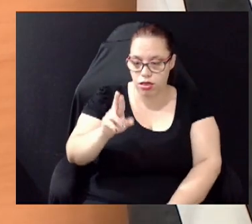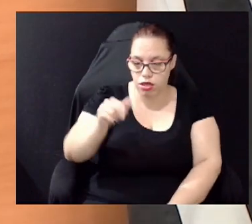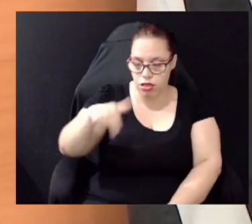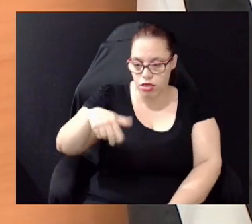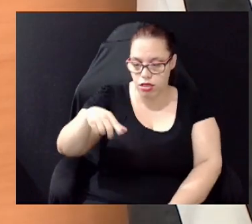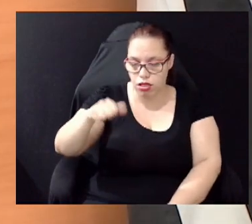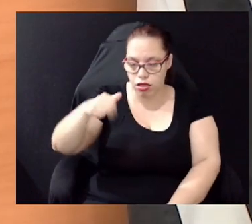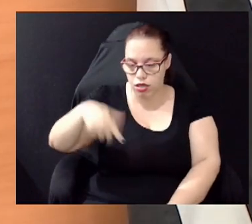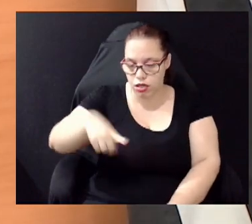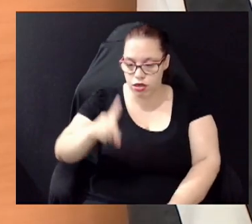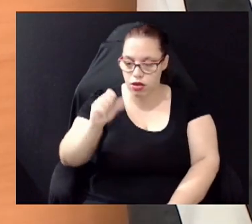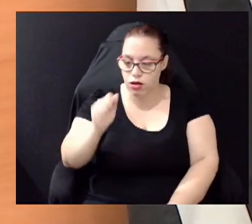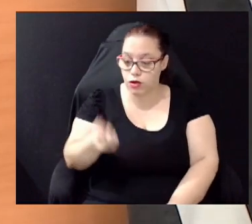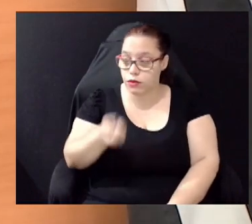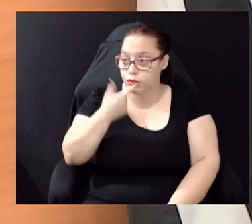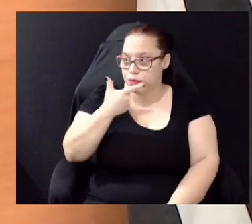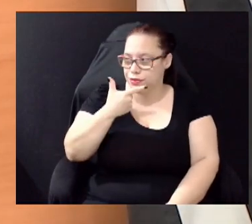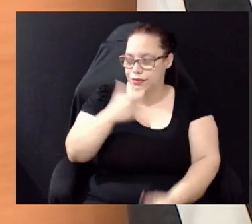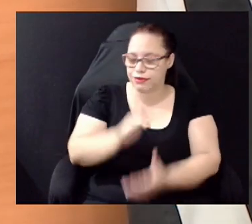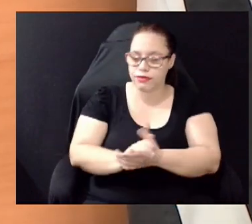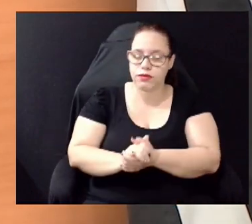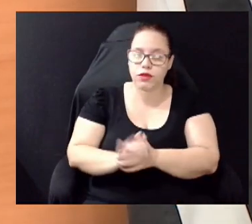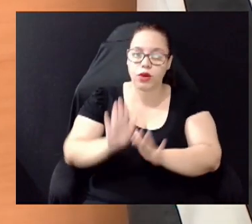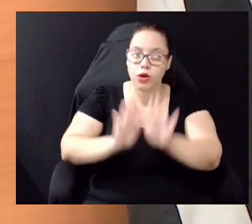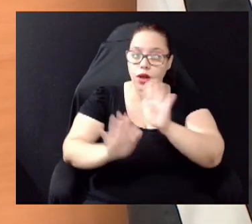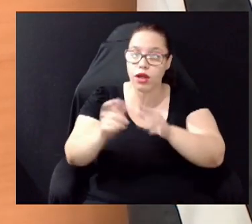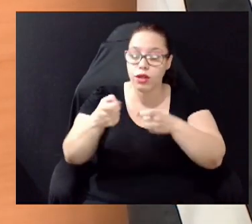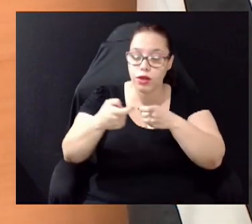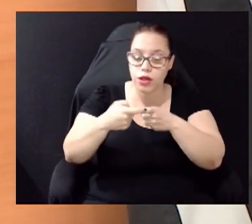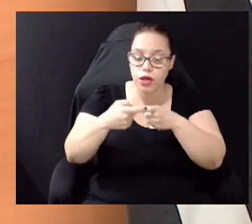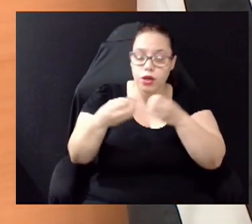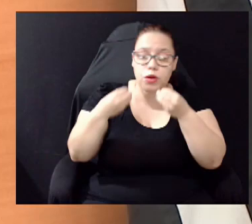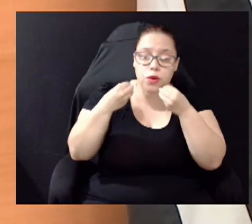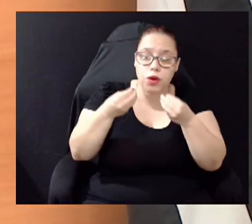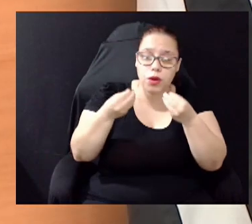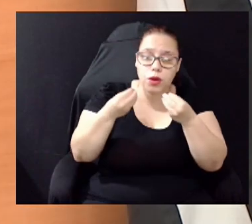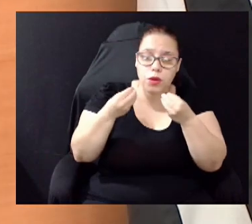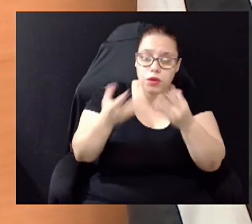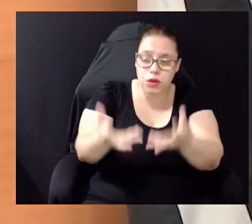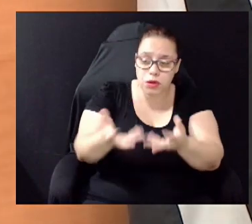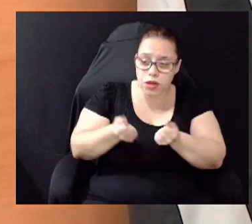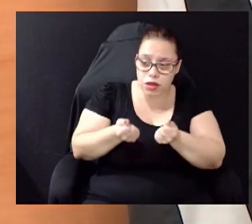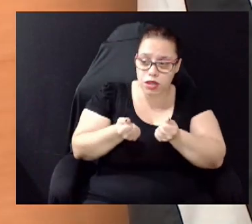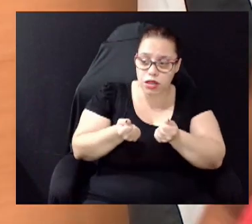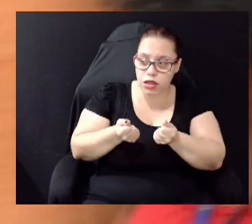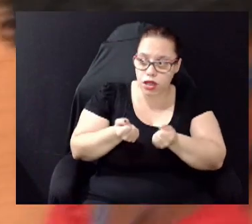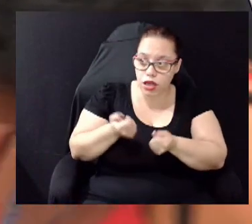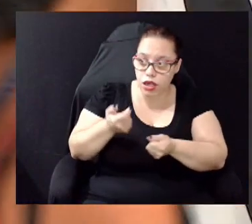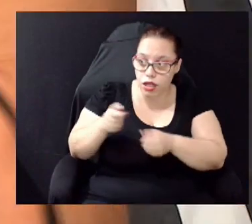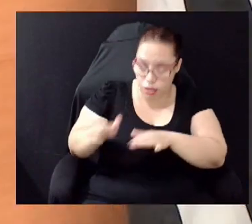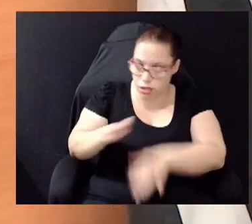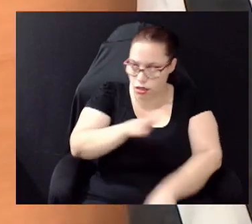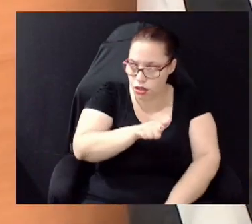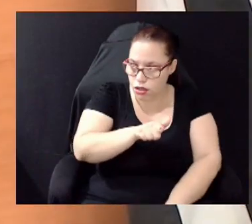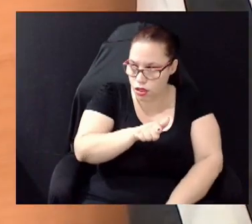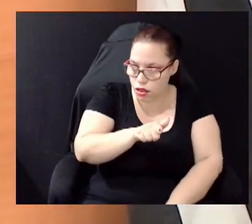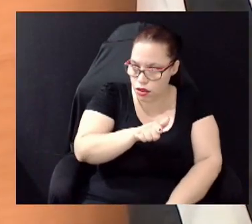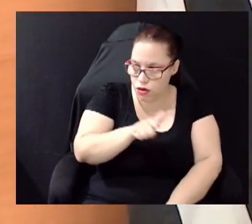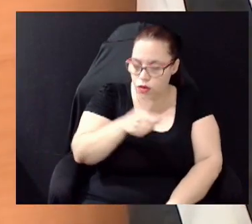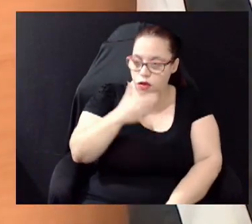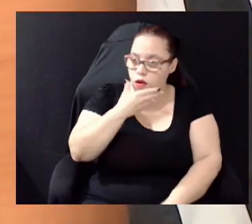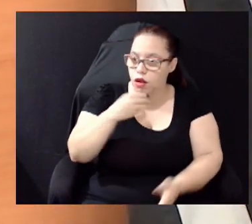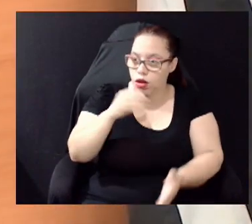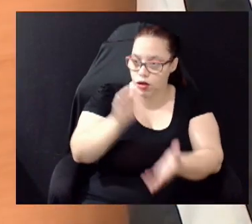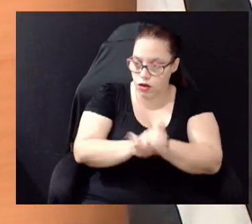questão do cuidado de ser médica, como acolher. Essa semana, por incrível que pareça, o esposo de uma